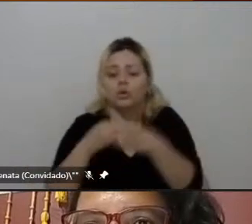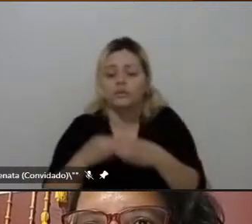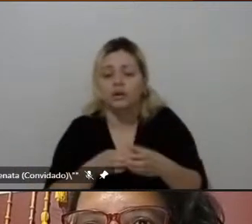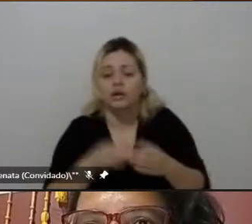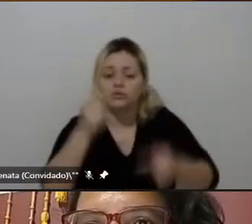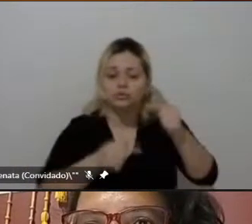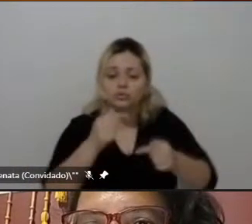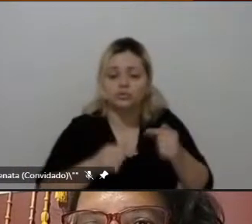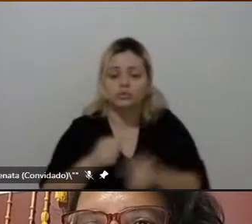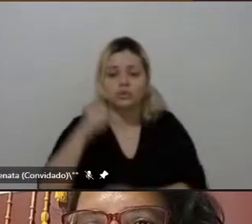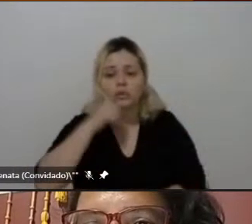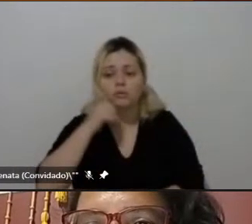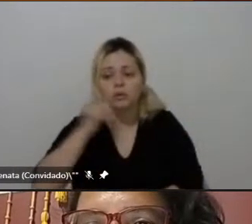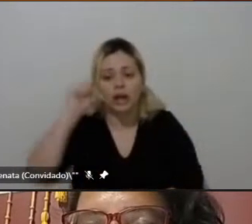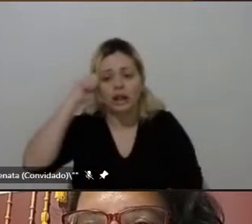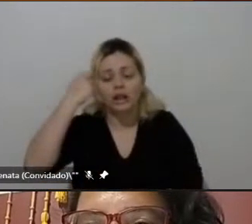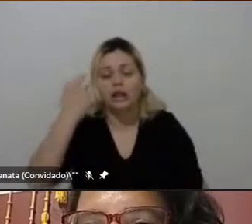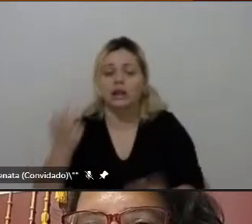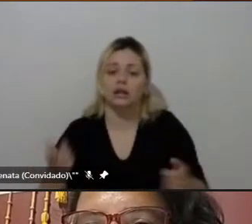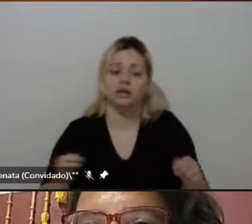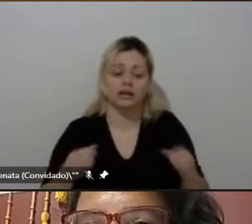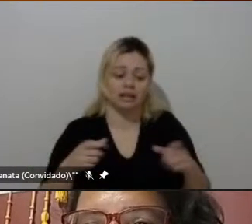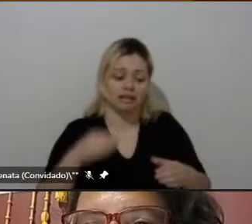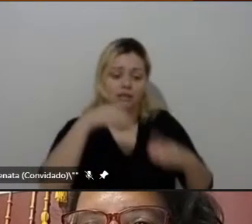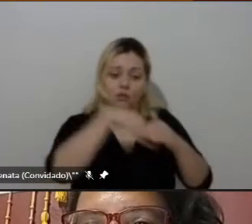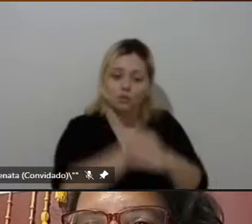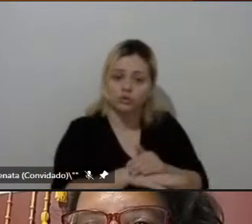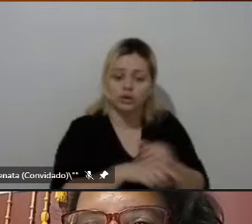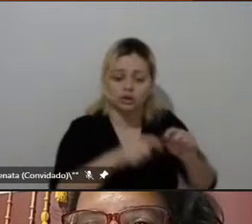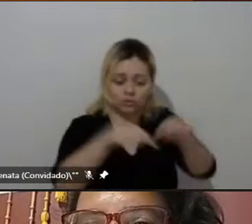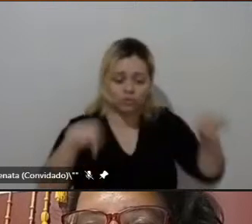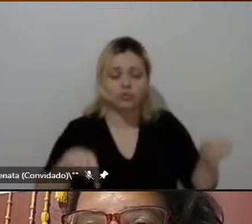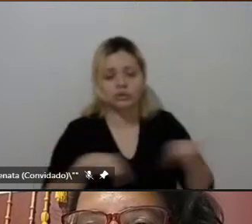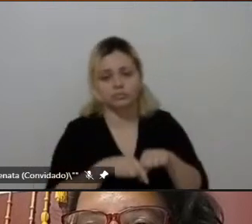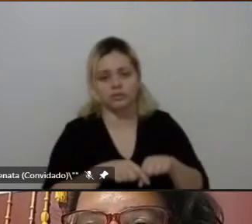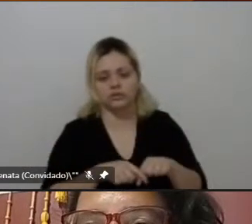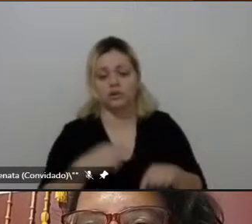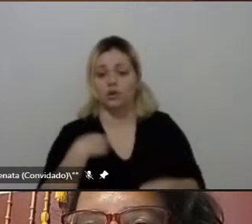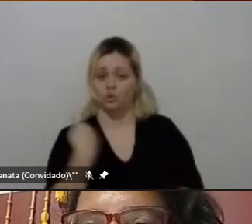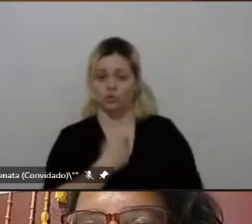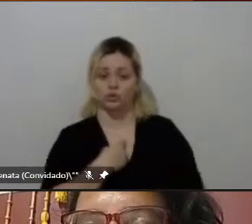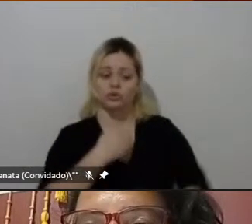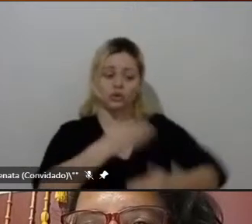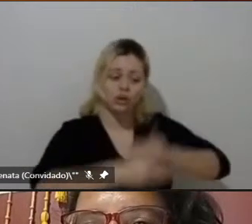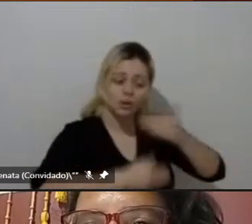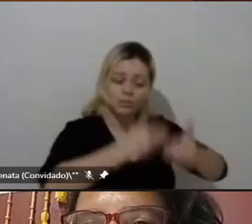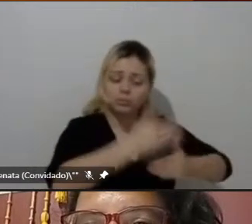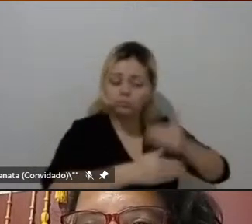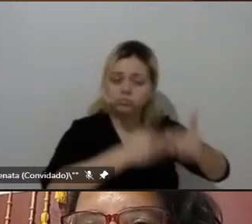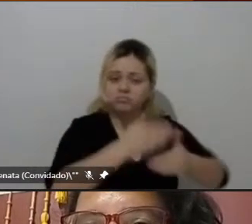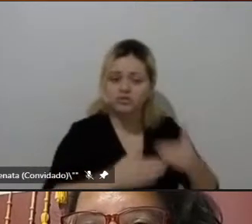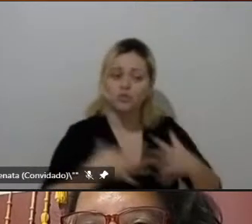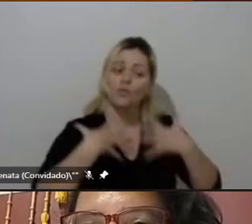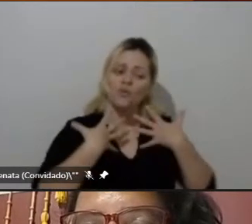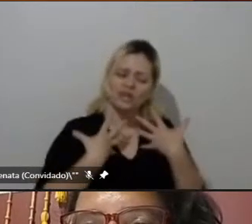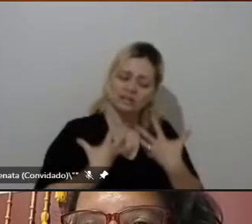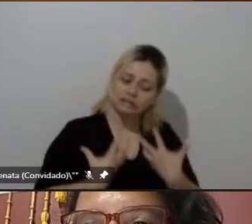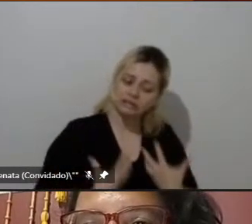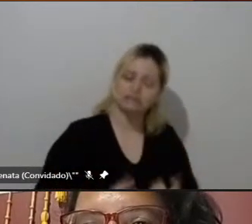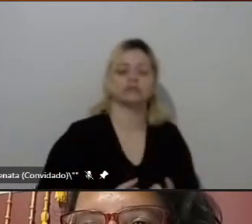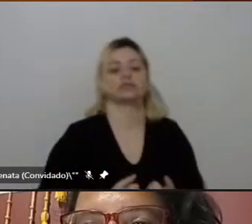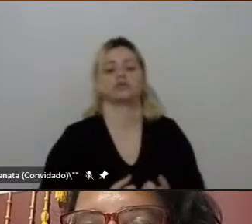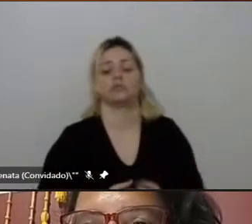negra dentro desses espaços, como bem a Patrícia colocou, né? Então, acho que a gente está no processo de tensionamento, né? Eu acho que a